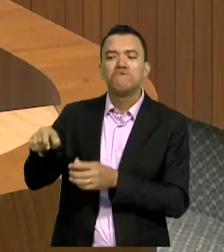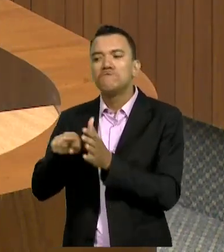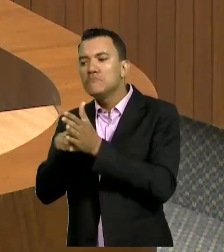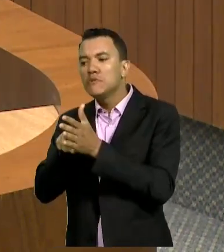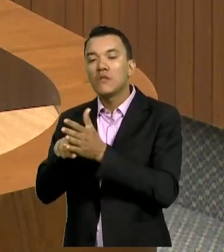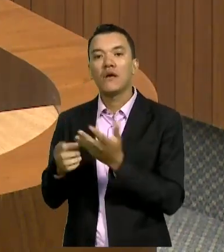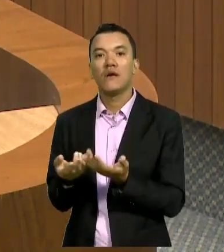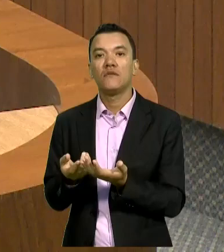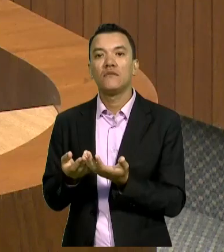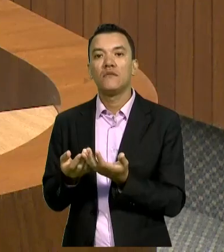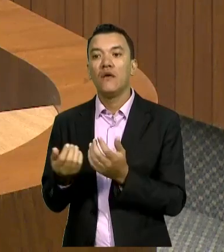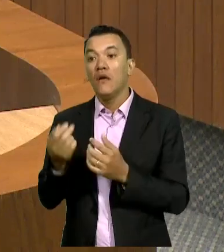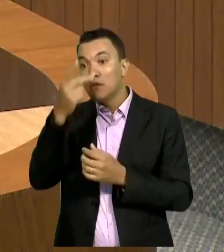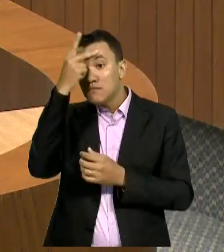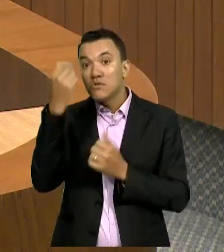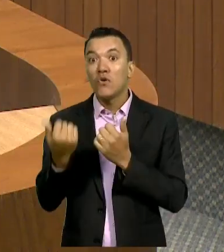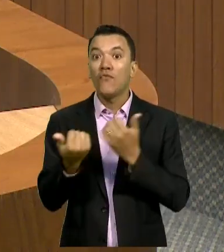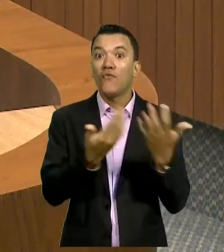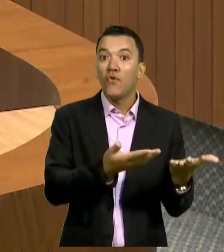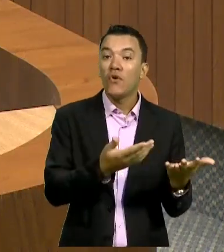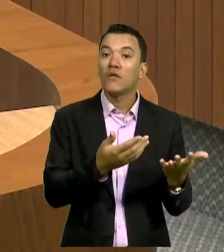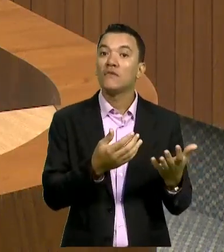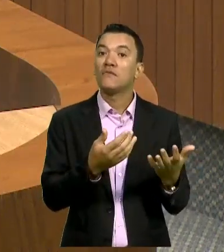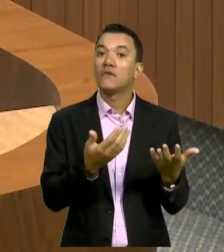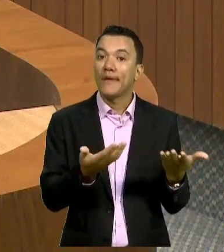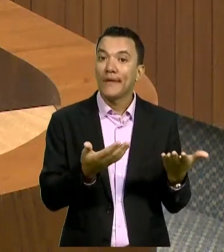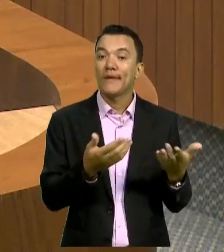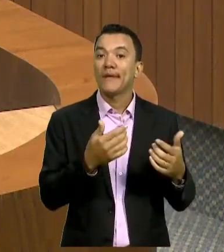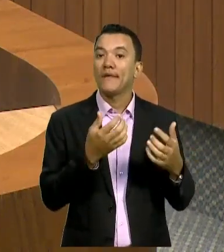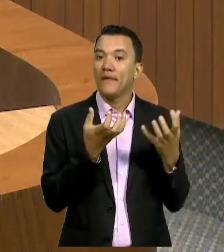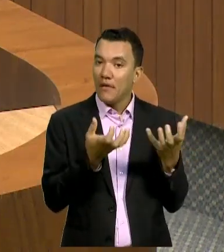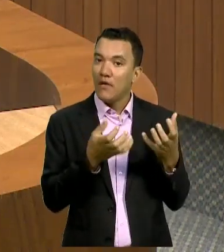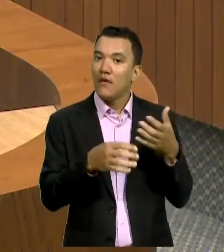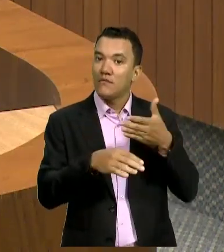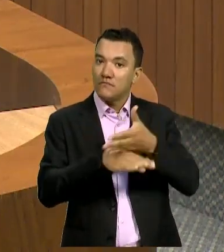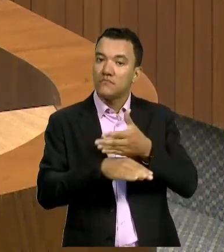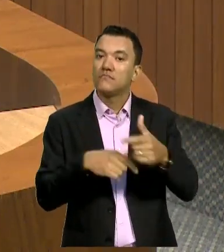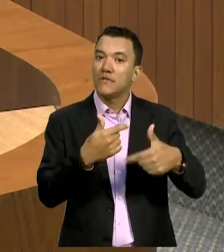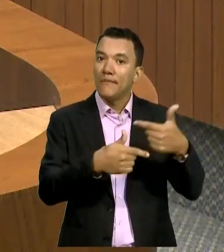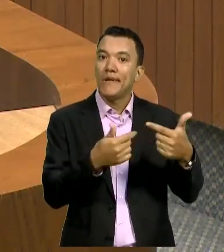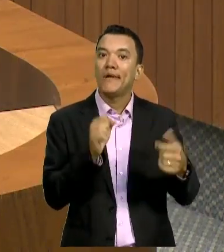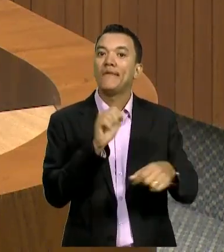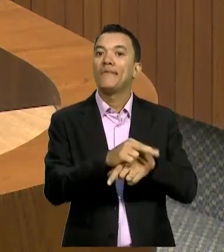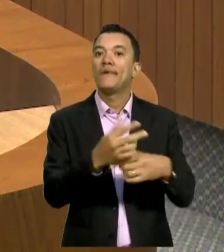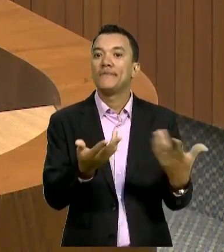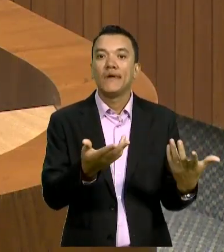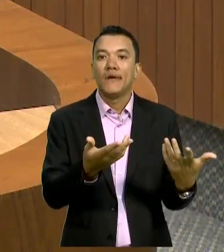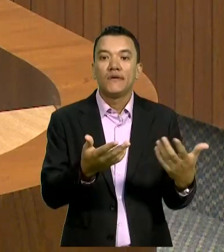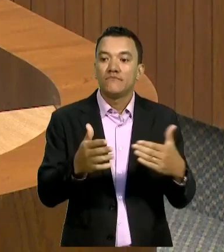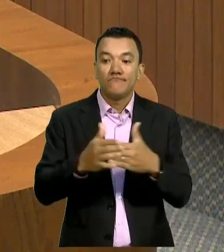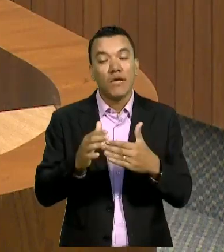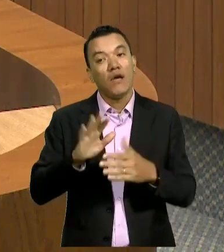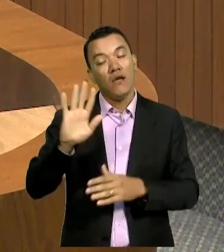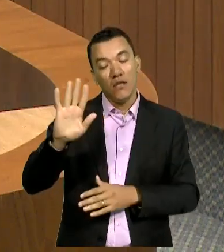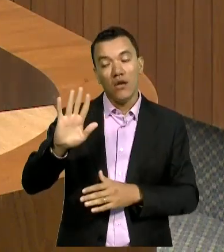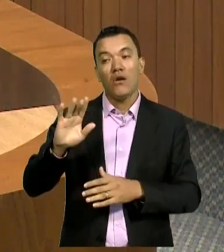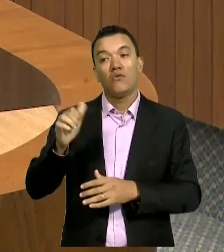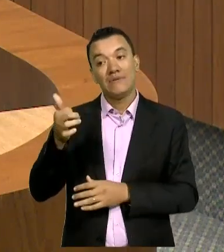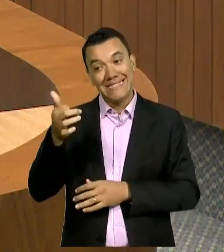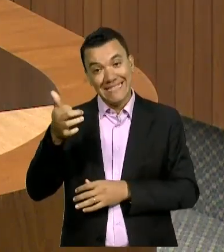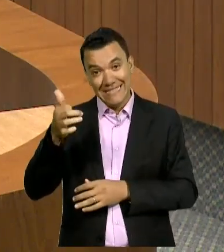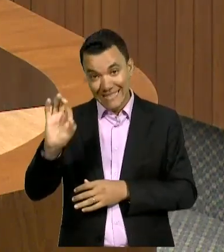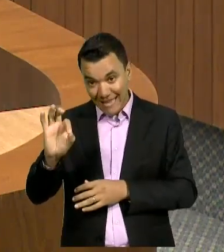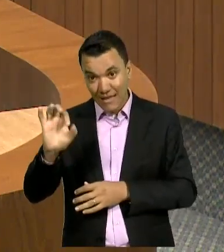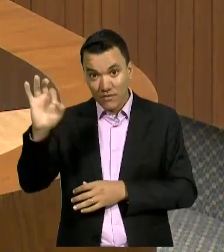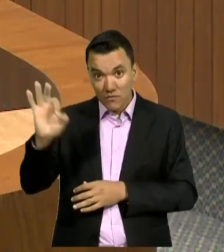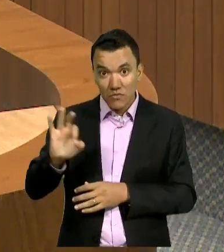lado de fora que quer ter acesso ao mercado de trabalho e que agora não, 10% está garantido aqui para